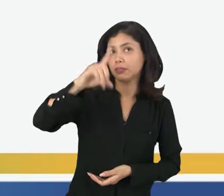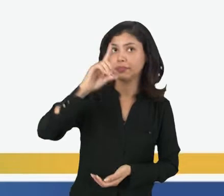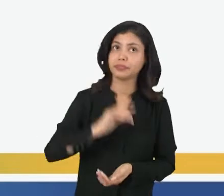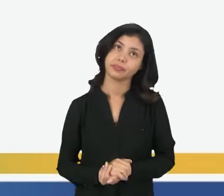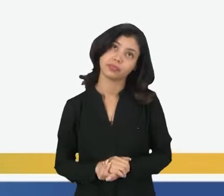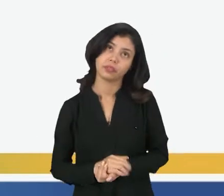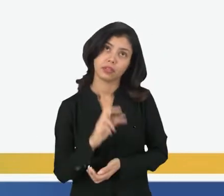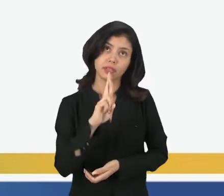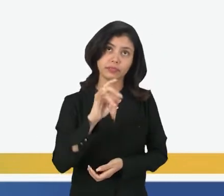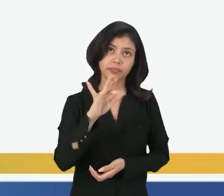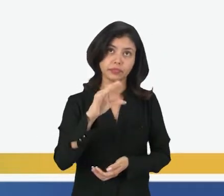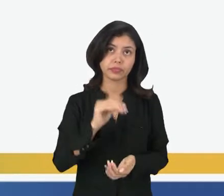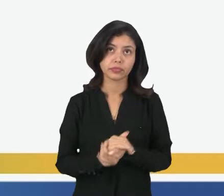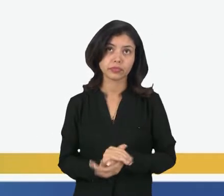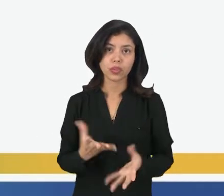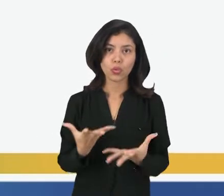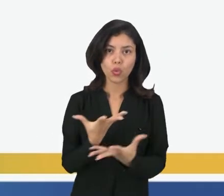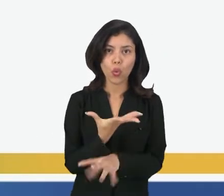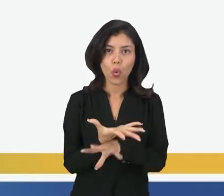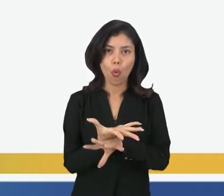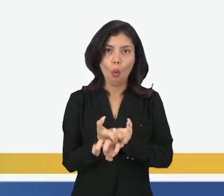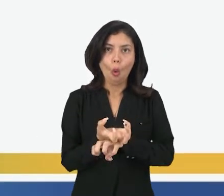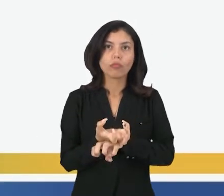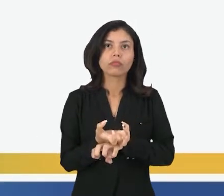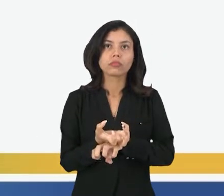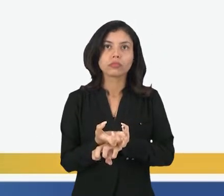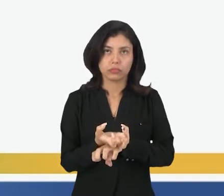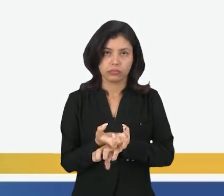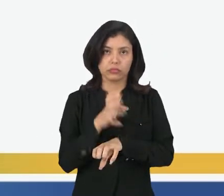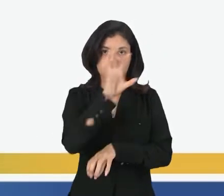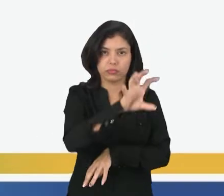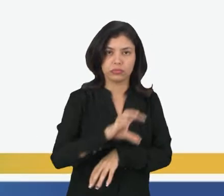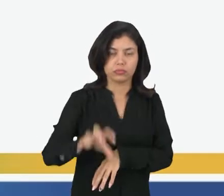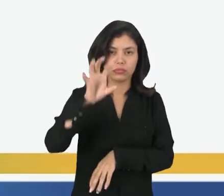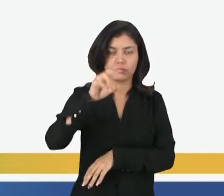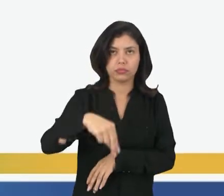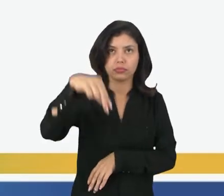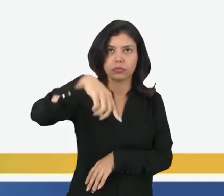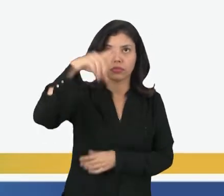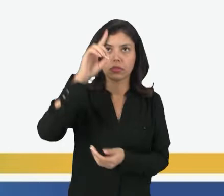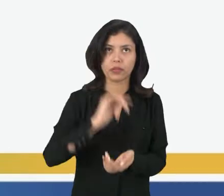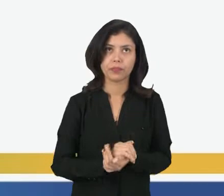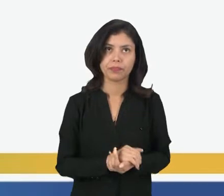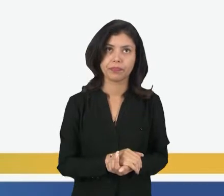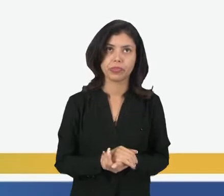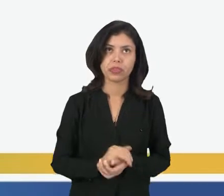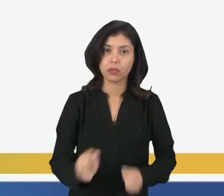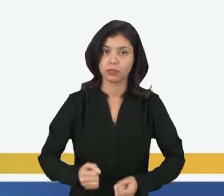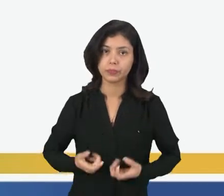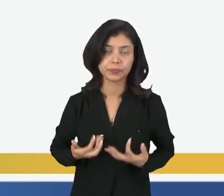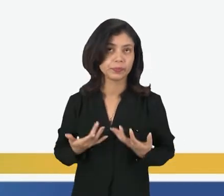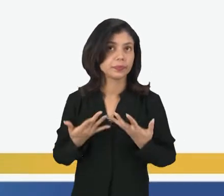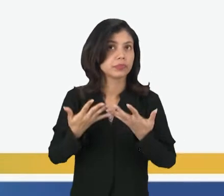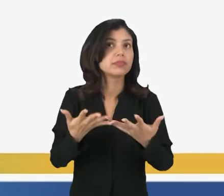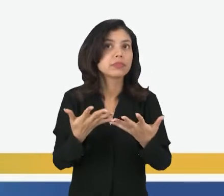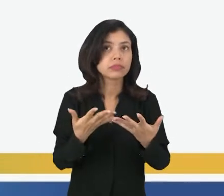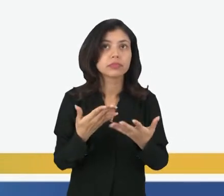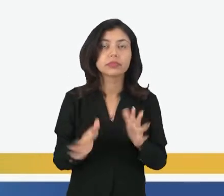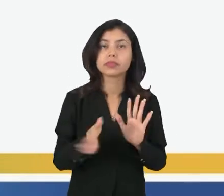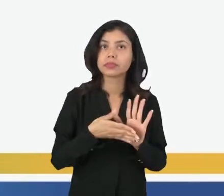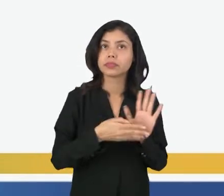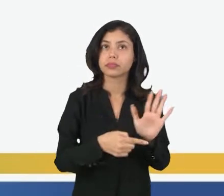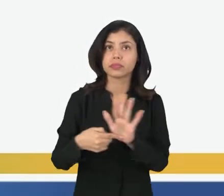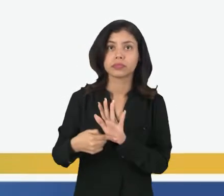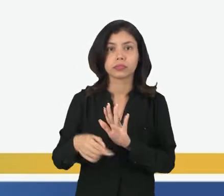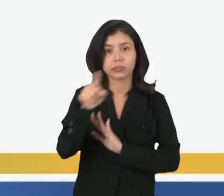nordestinos, refugiados pela seca da região nordeste do Brasil e movidos pelo incentivo e promessa